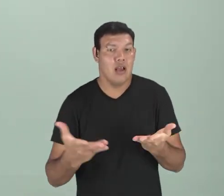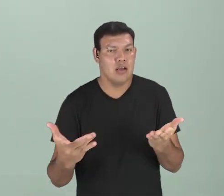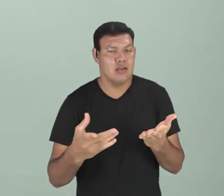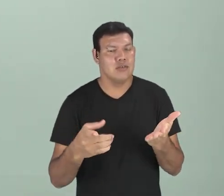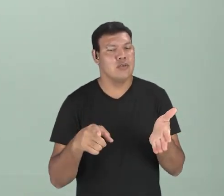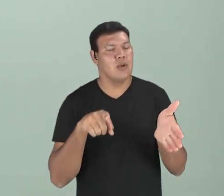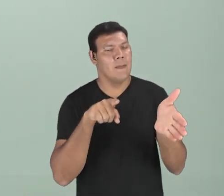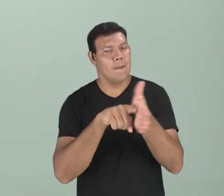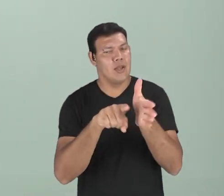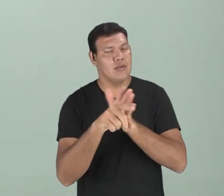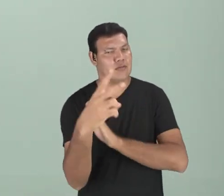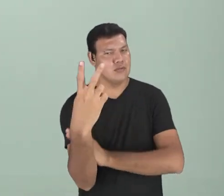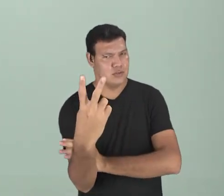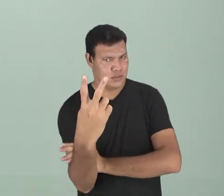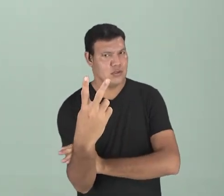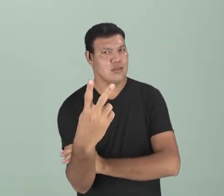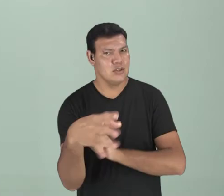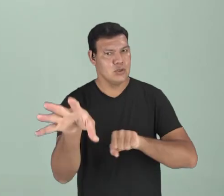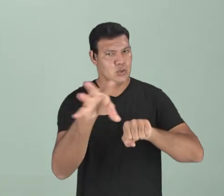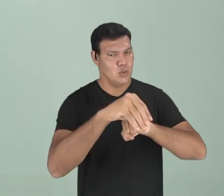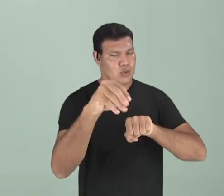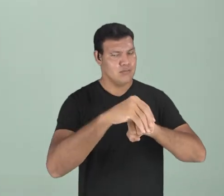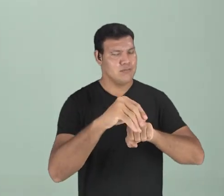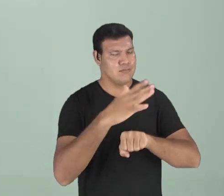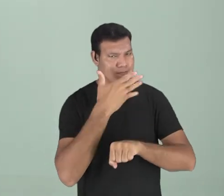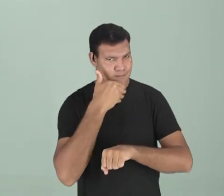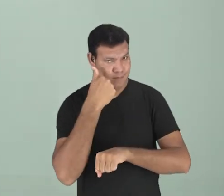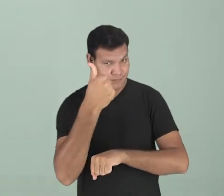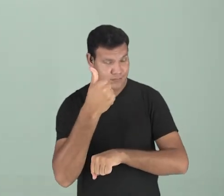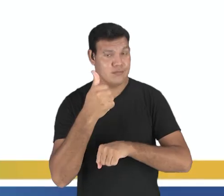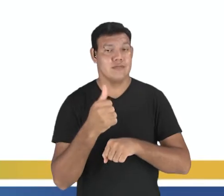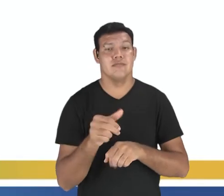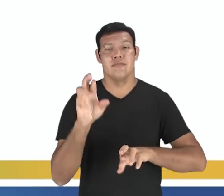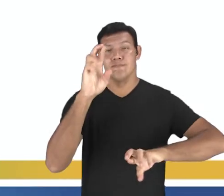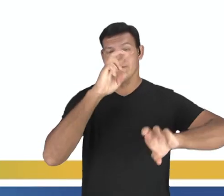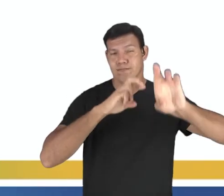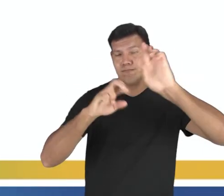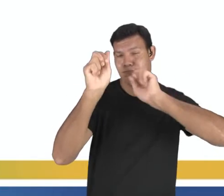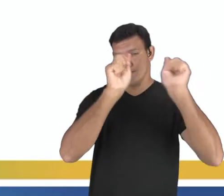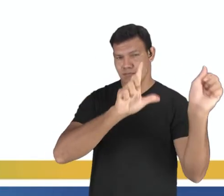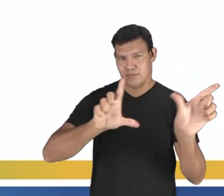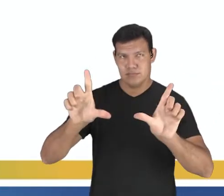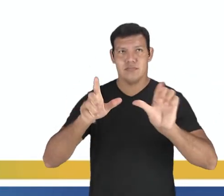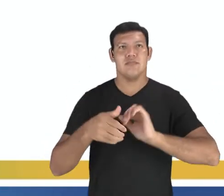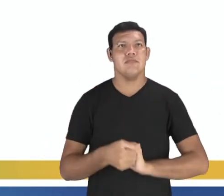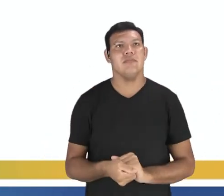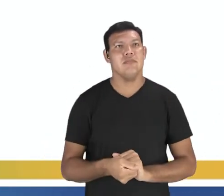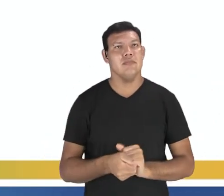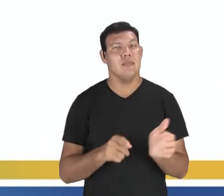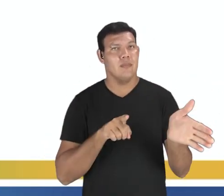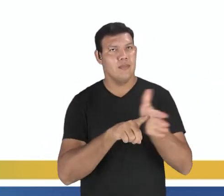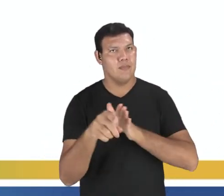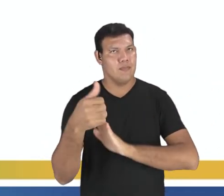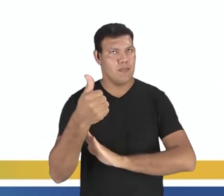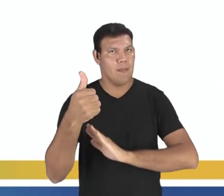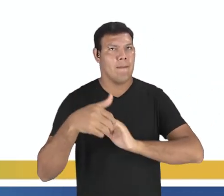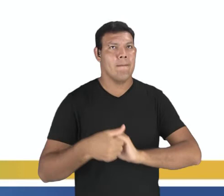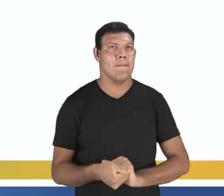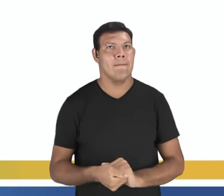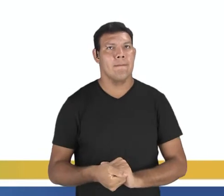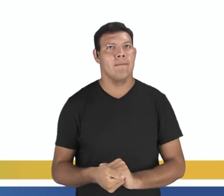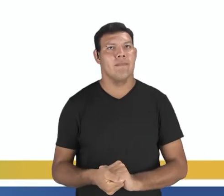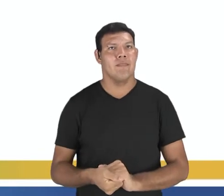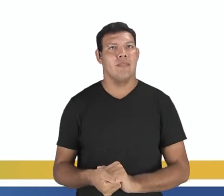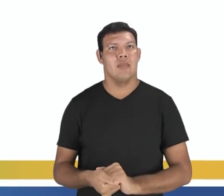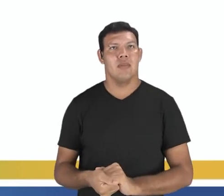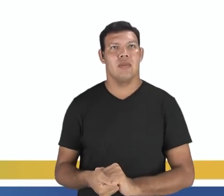questões rápidas para melhor fixar esse conteúdo, certo? Observem aí. Primeira questão. Tem aí um